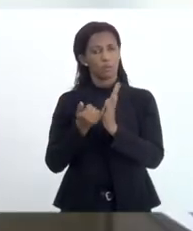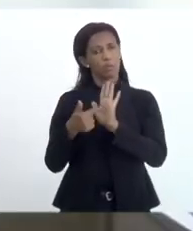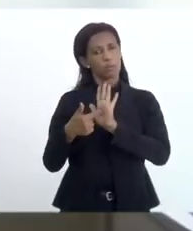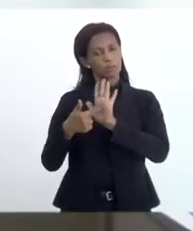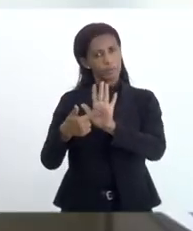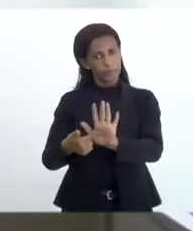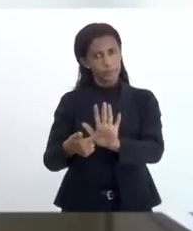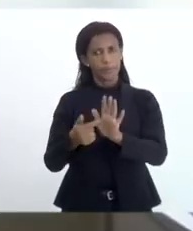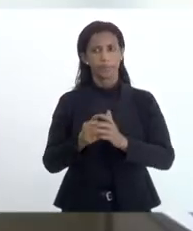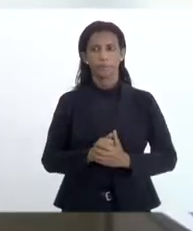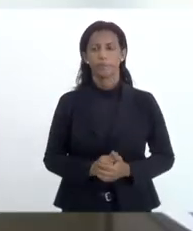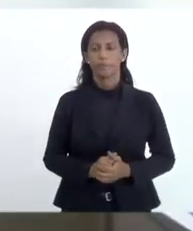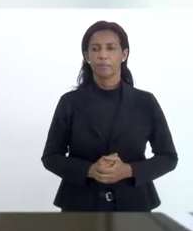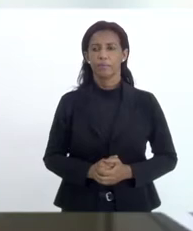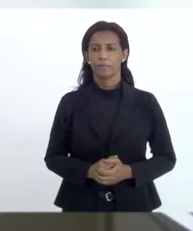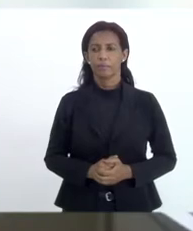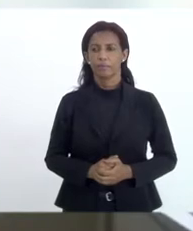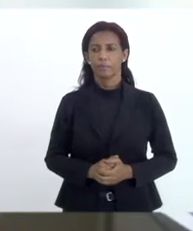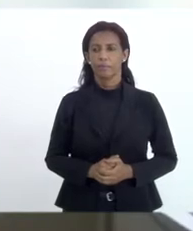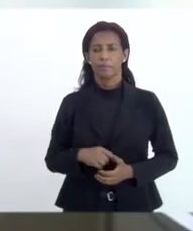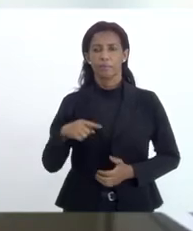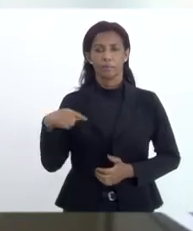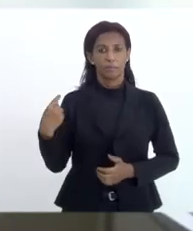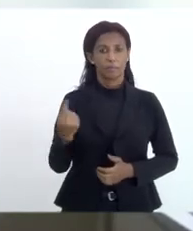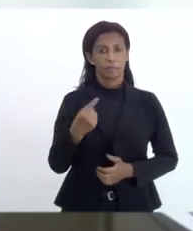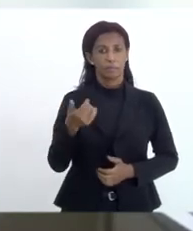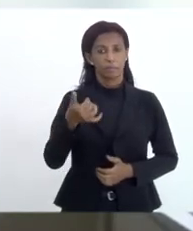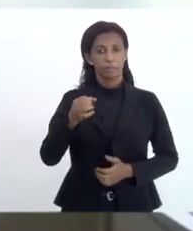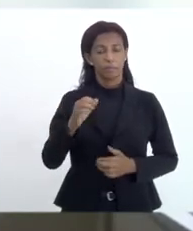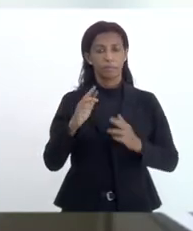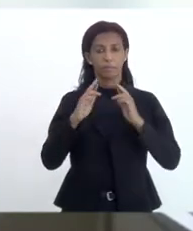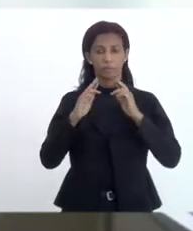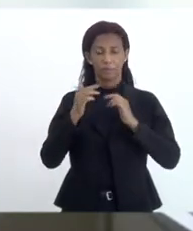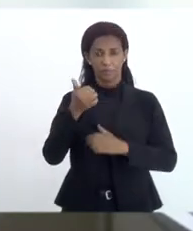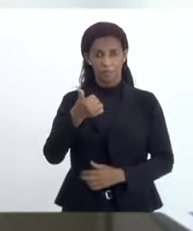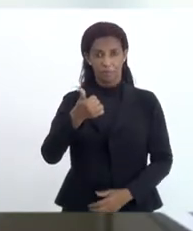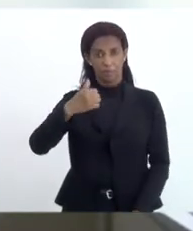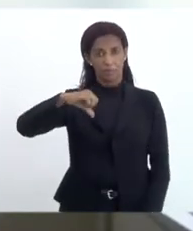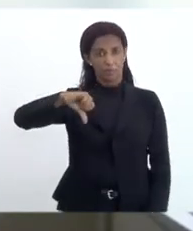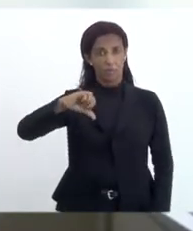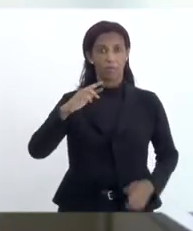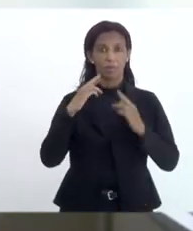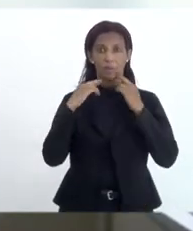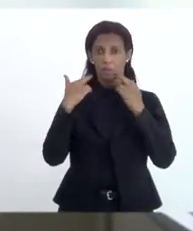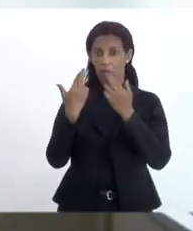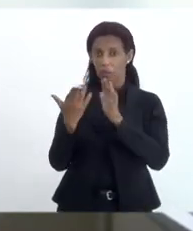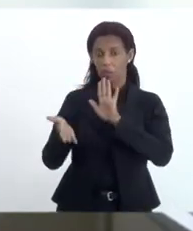explicitado, que é a nossa 19ª reunião, com a seguinte pauta: